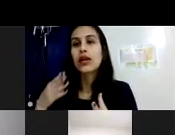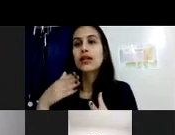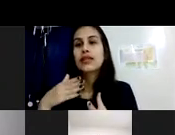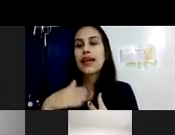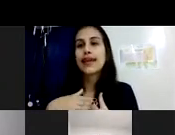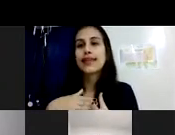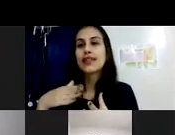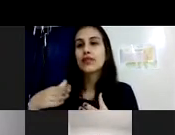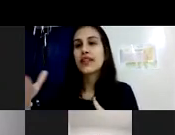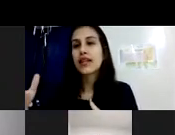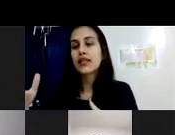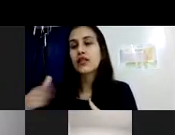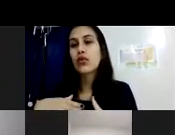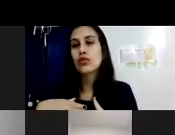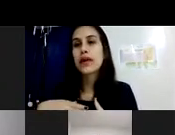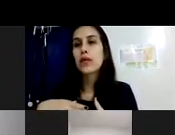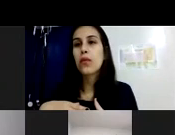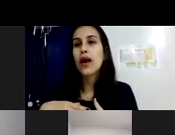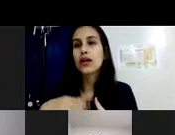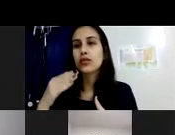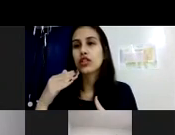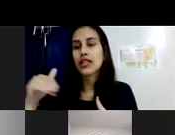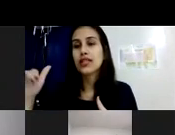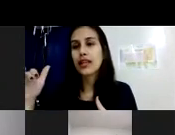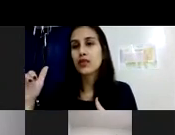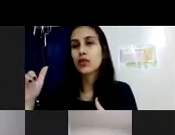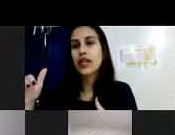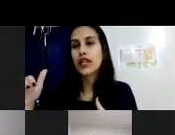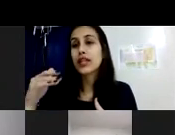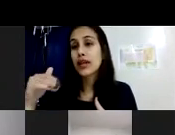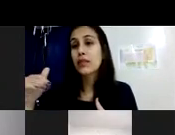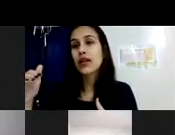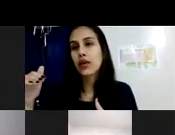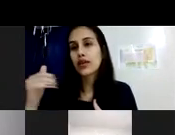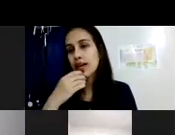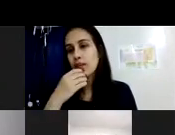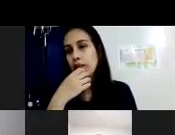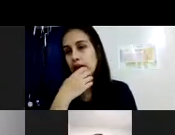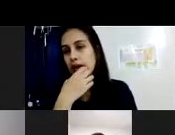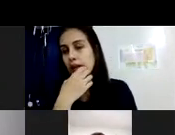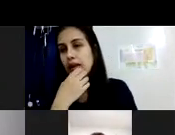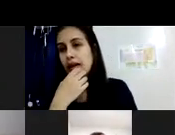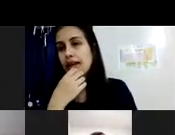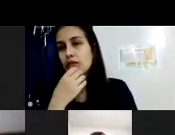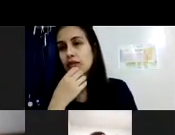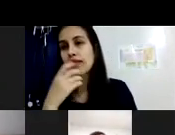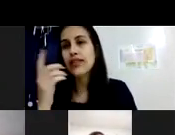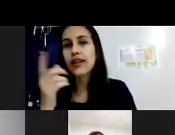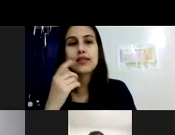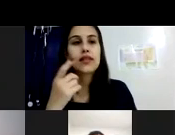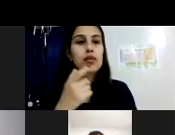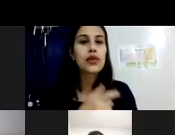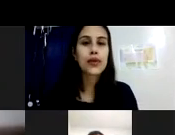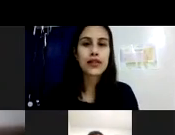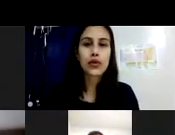possível, transferir esse idoso para um quarto que já tenha suíte é até melhor, tá? Para ele não ter que